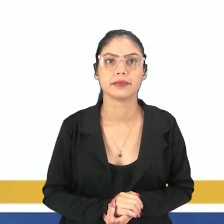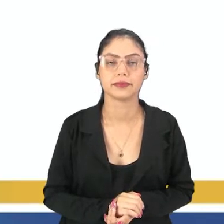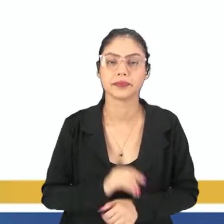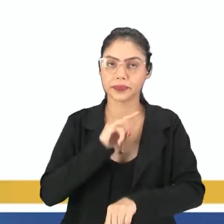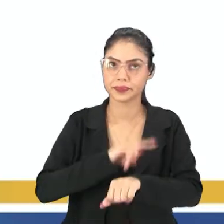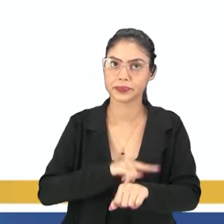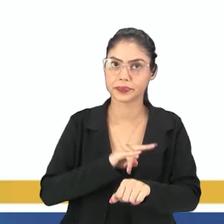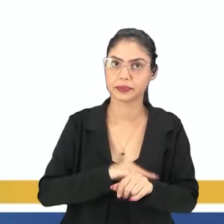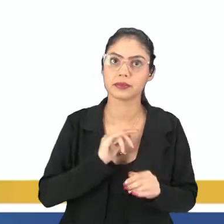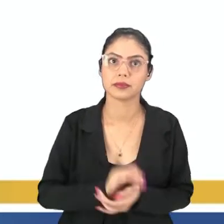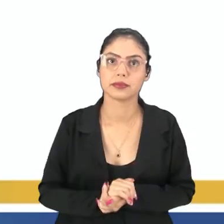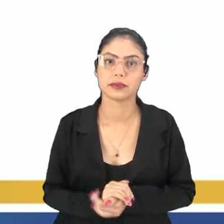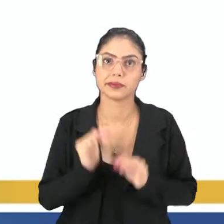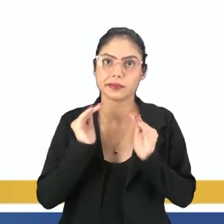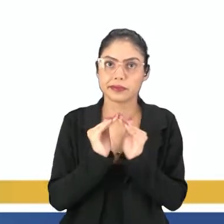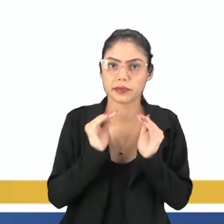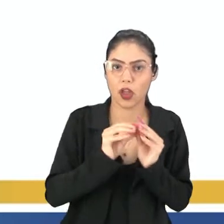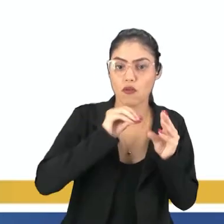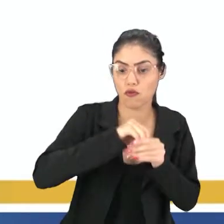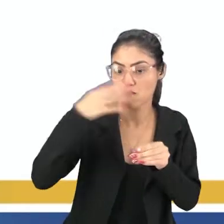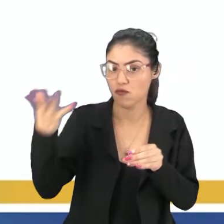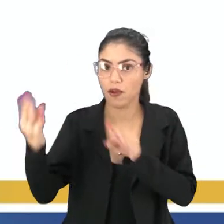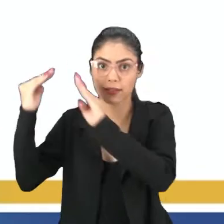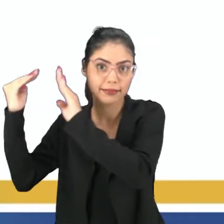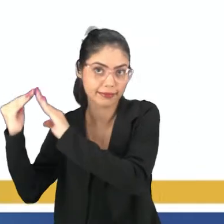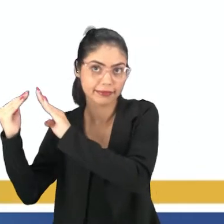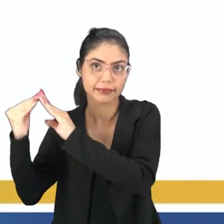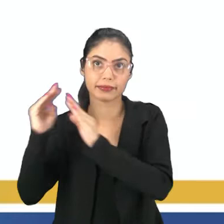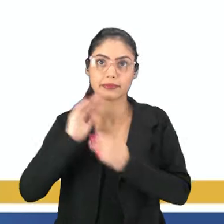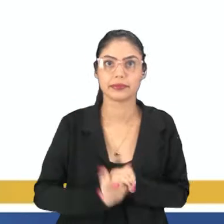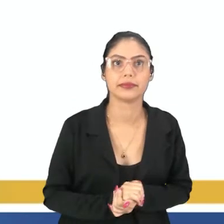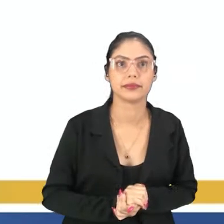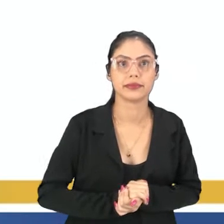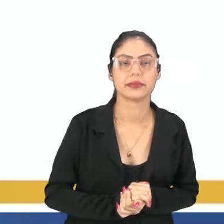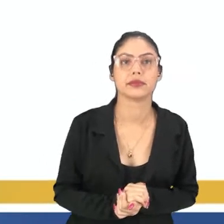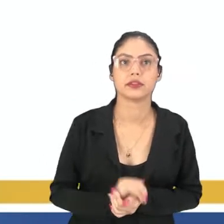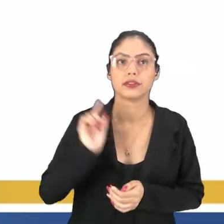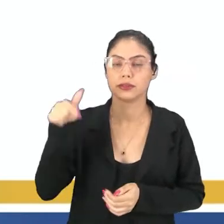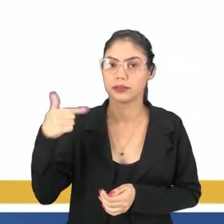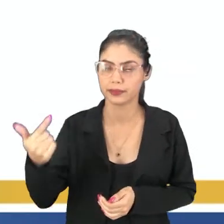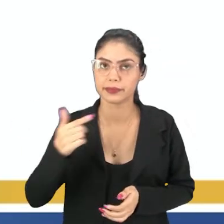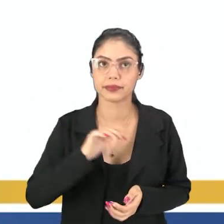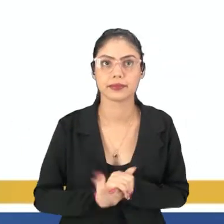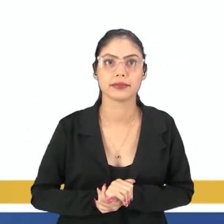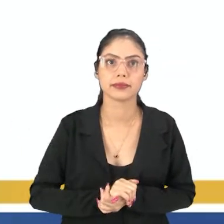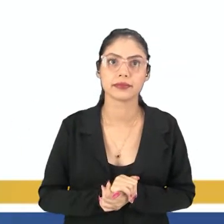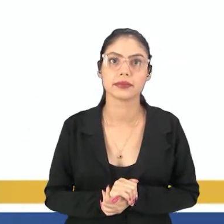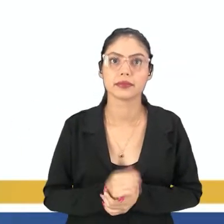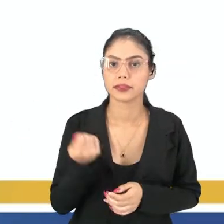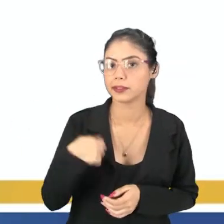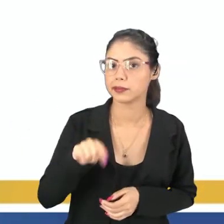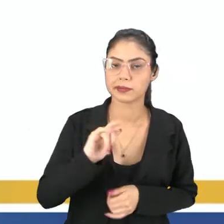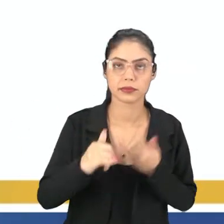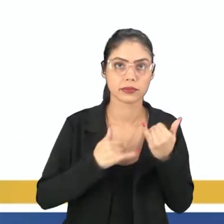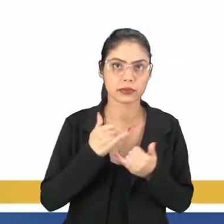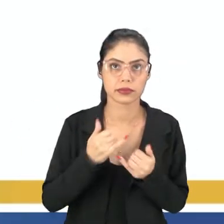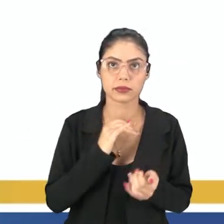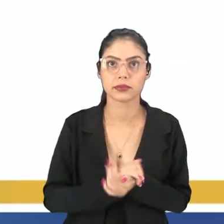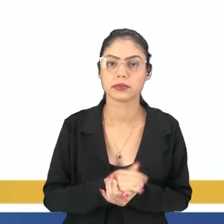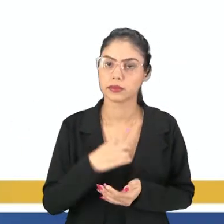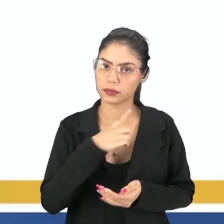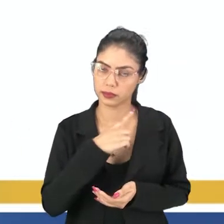A privada era uma casinha fora da casa. Casinha do lado de fora. Não precisava